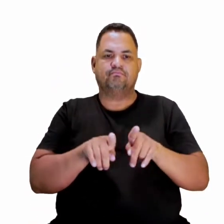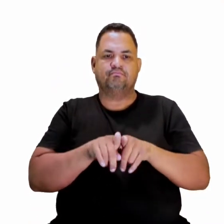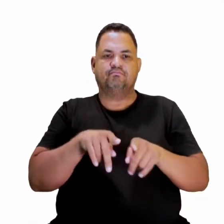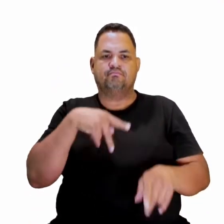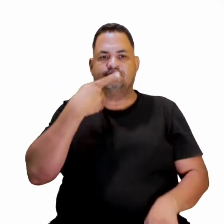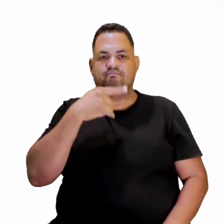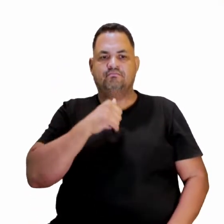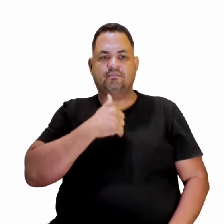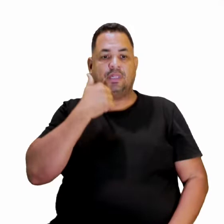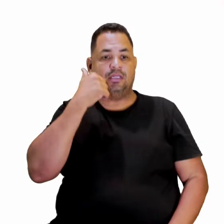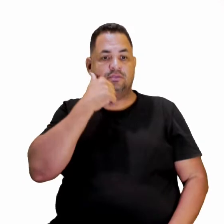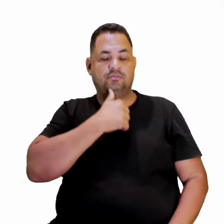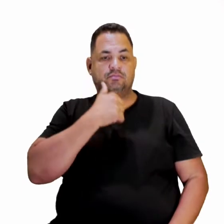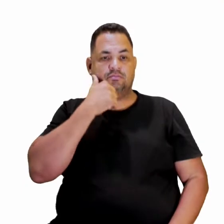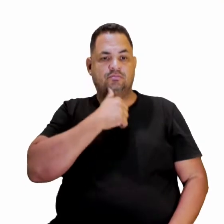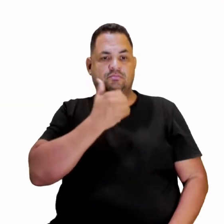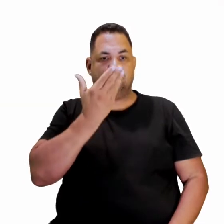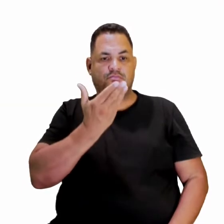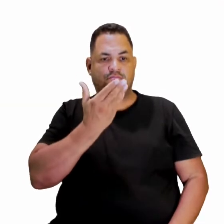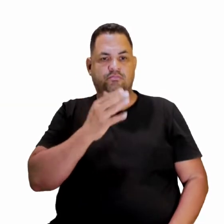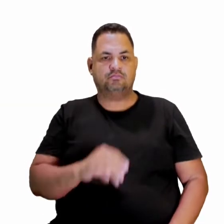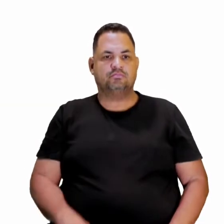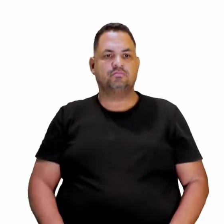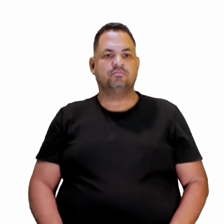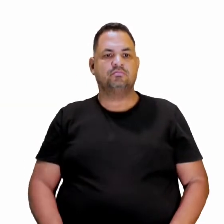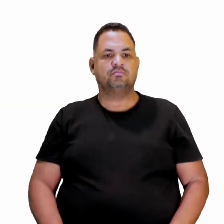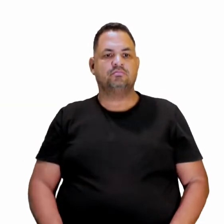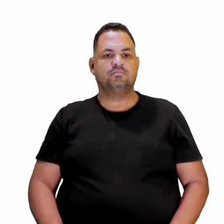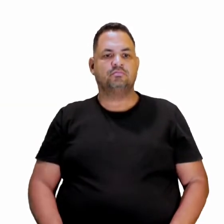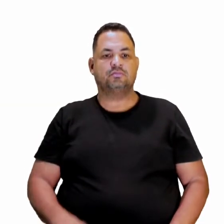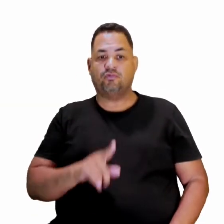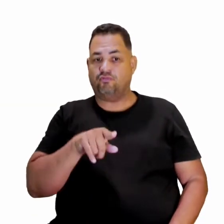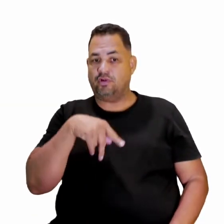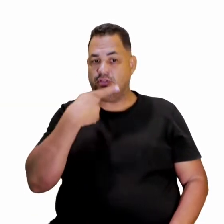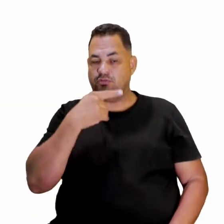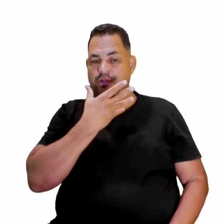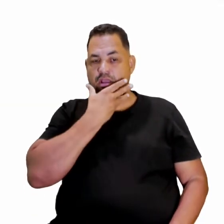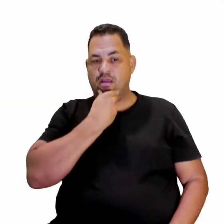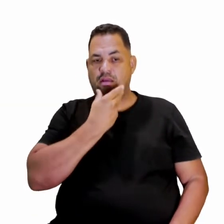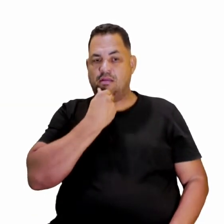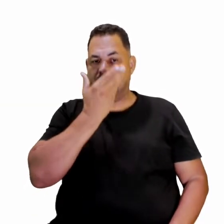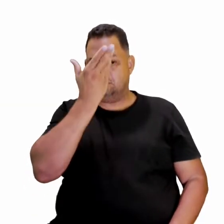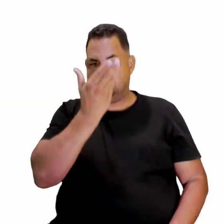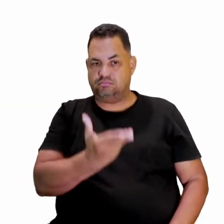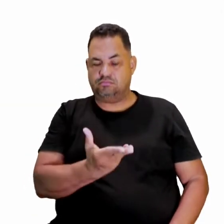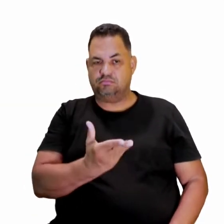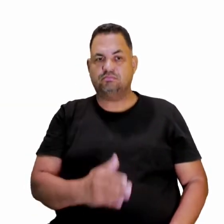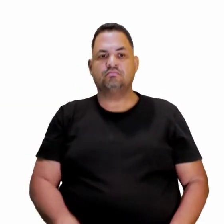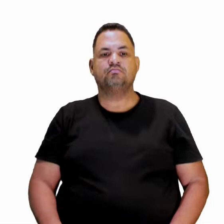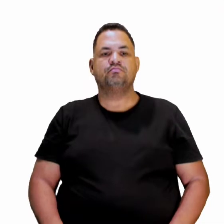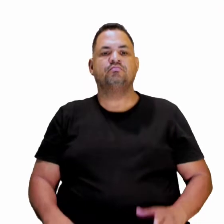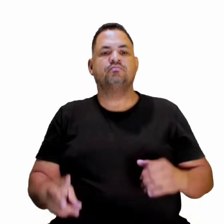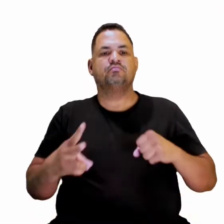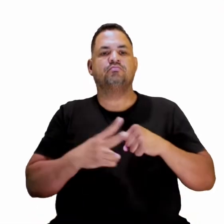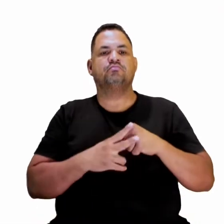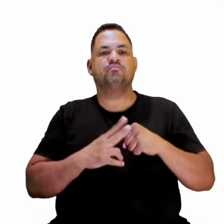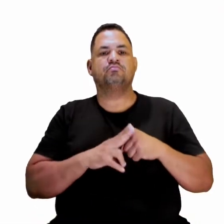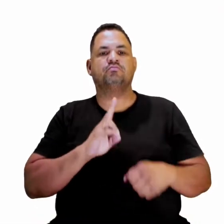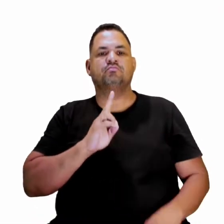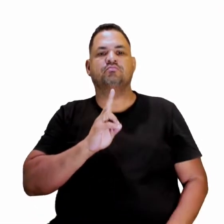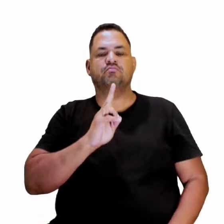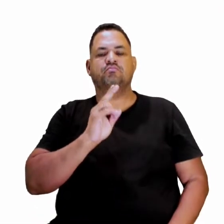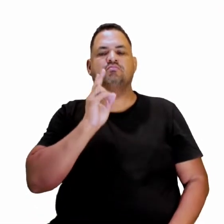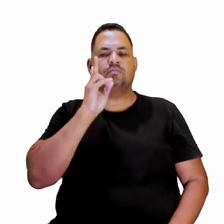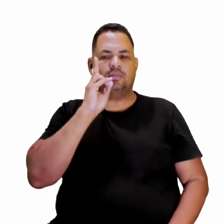sobre ela. Já no outro slide, eu falei sobre ele. E o meu verbo continuou